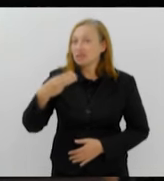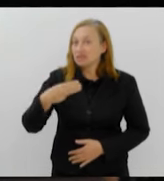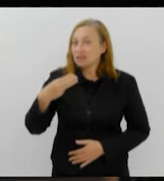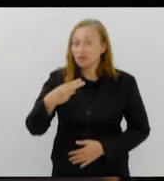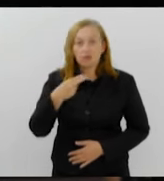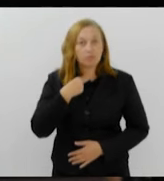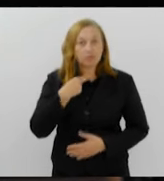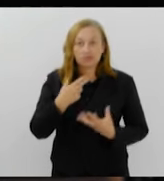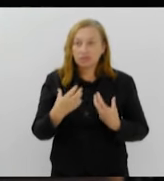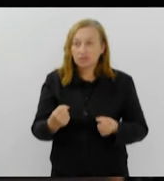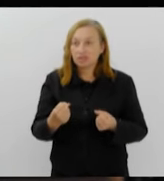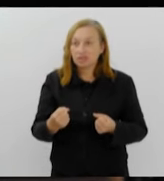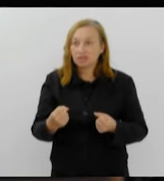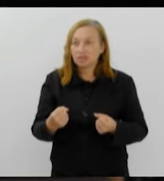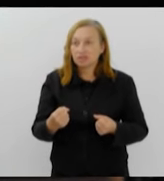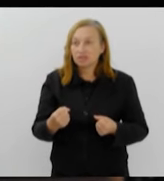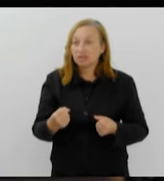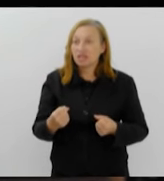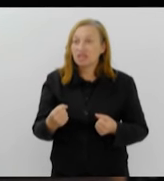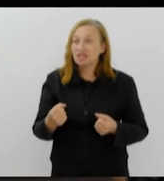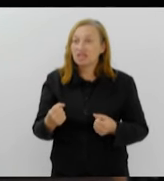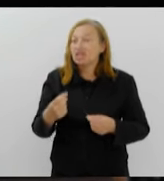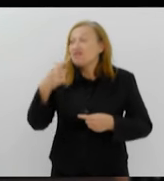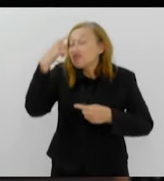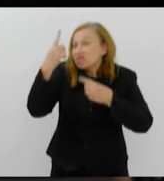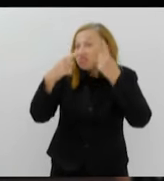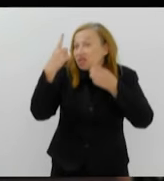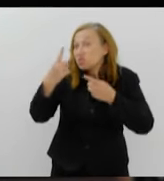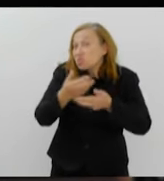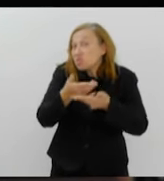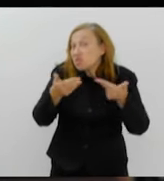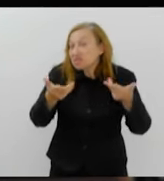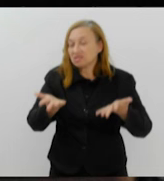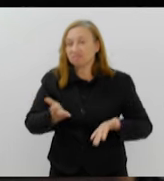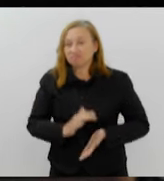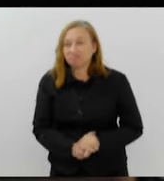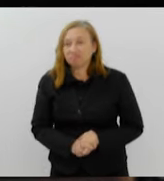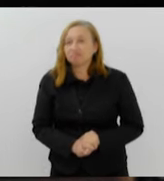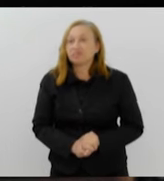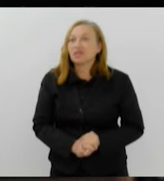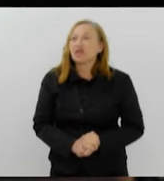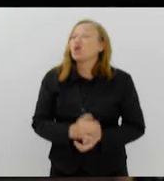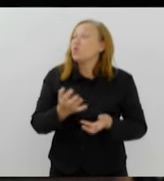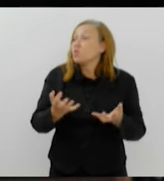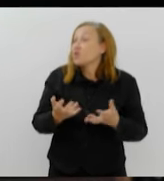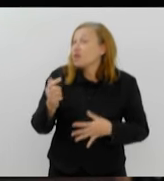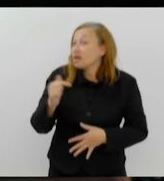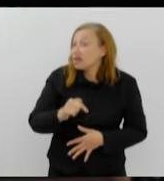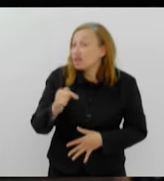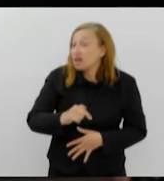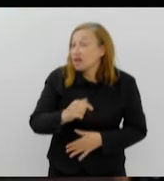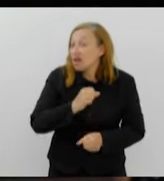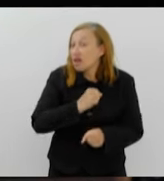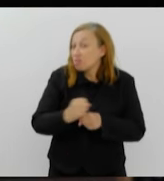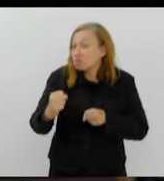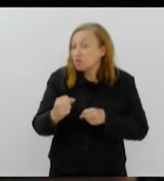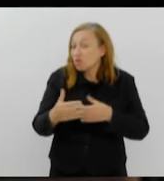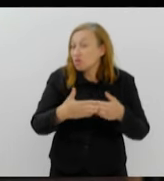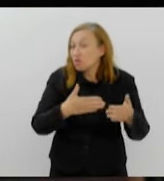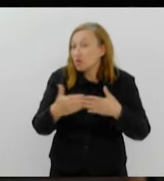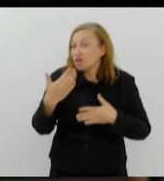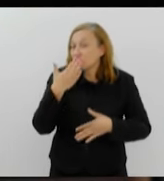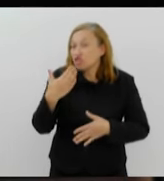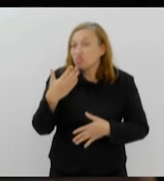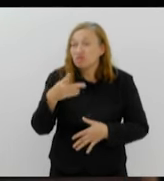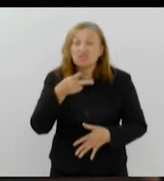é ficar fazendo inações né então eu quero aqui repudiar qualquer tipo de